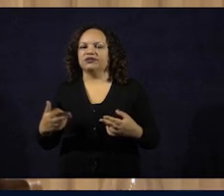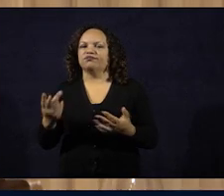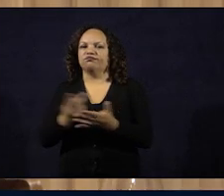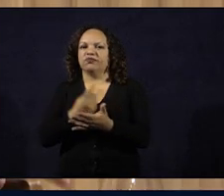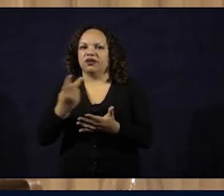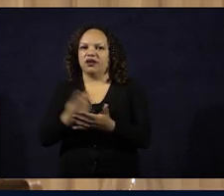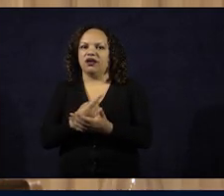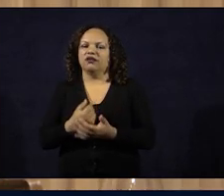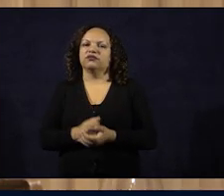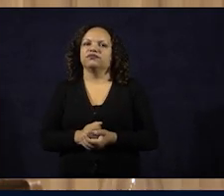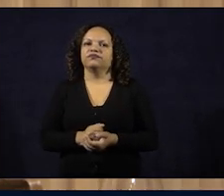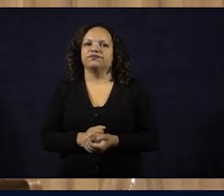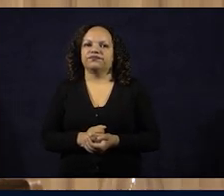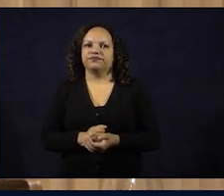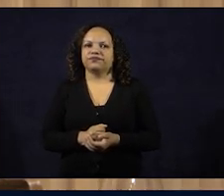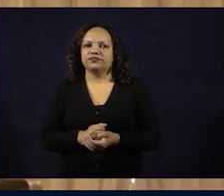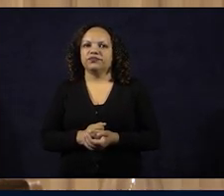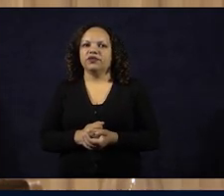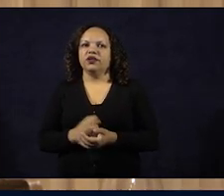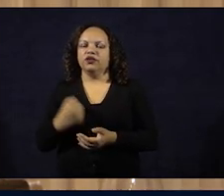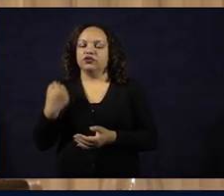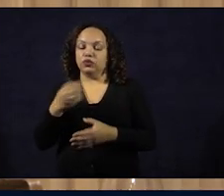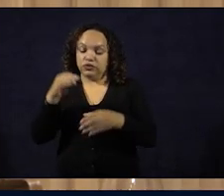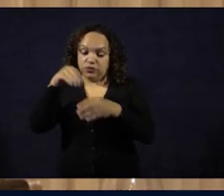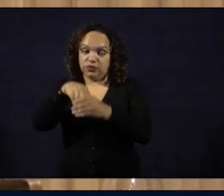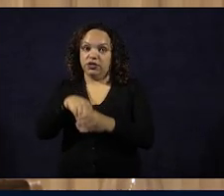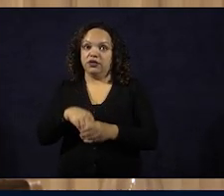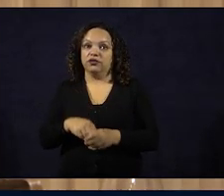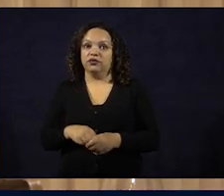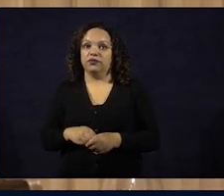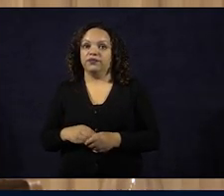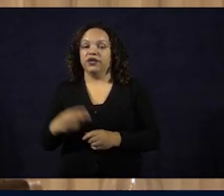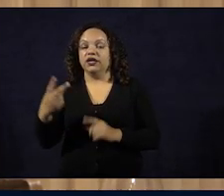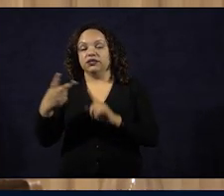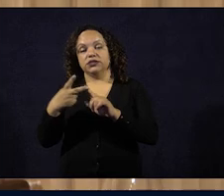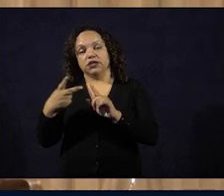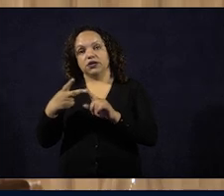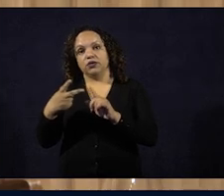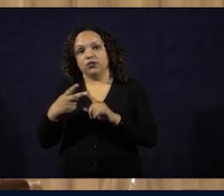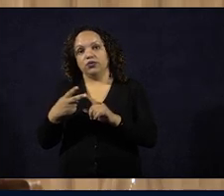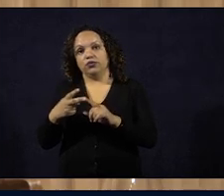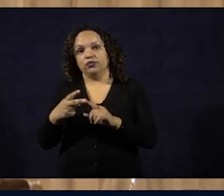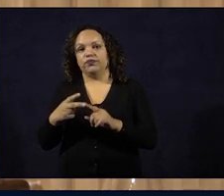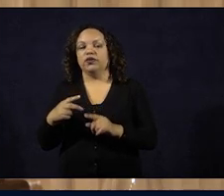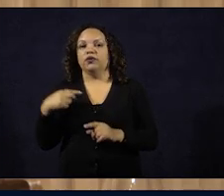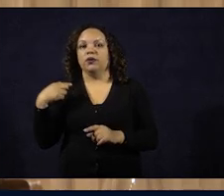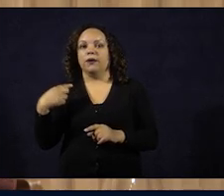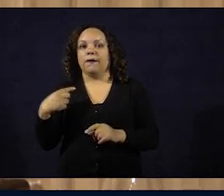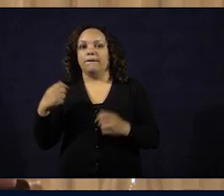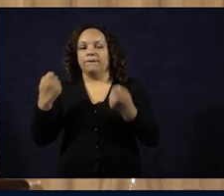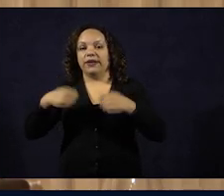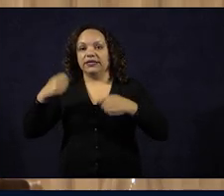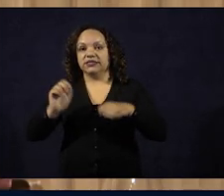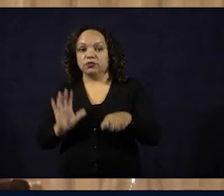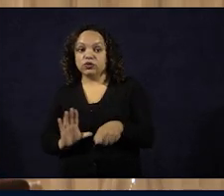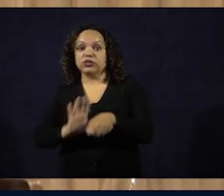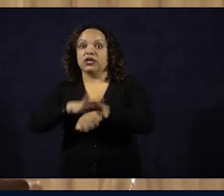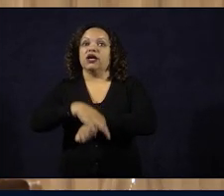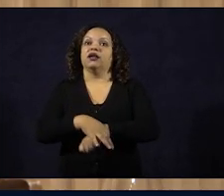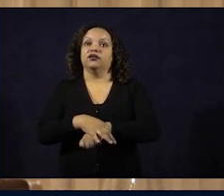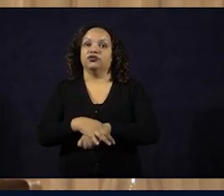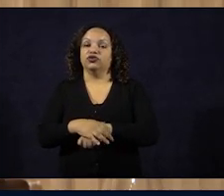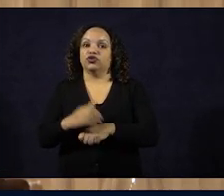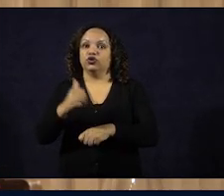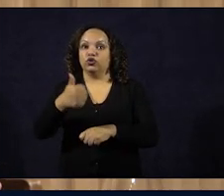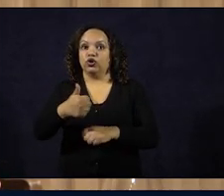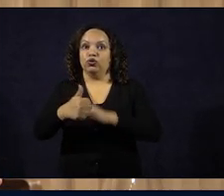suprimentos, né, nas quais estamos inseridos, né? Então, esse é o primeiro ponto. O segundo é garantir que a nossa posição ambiental